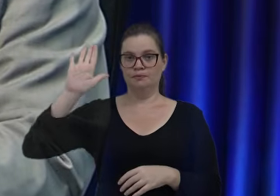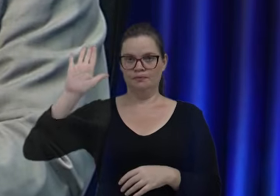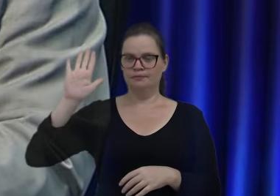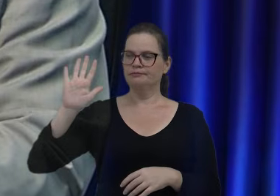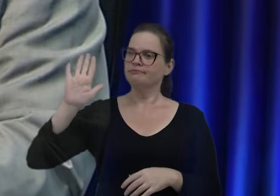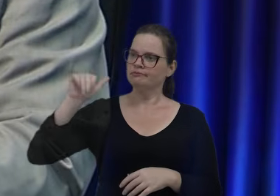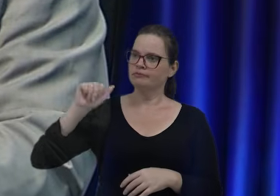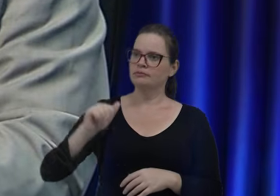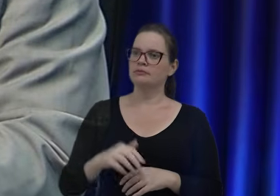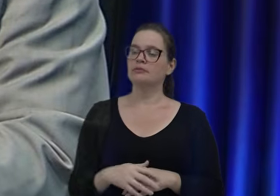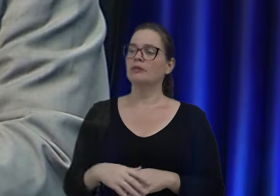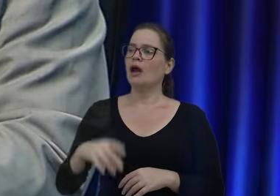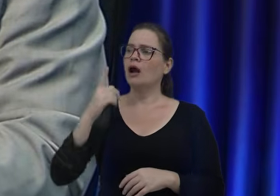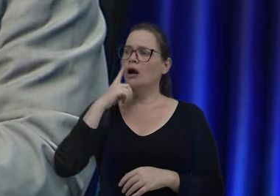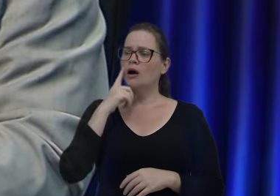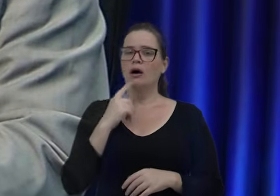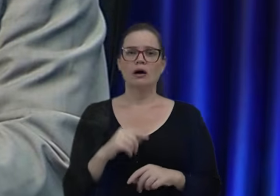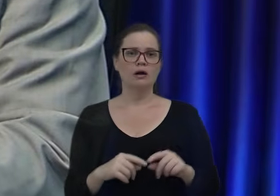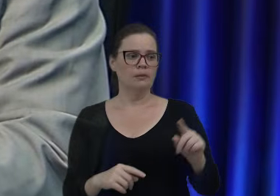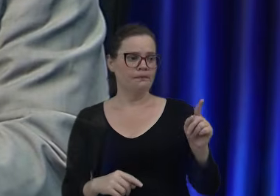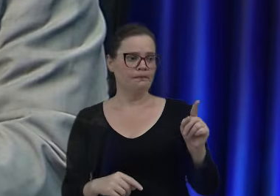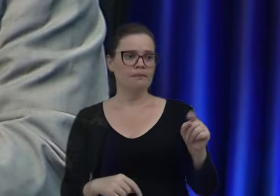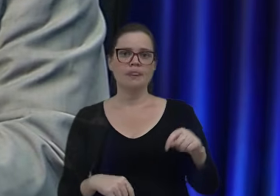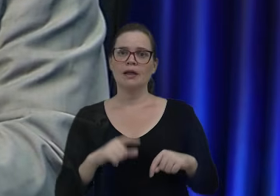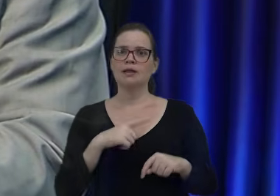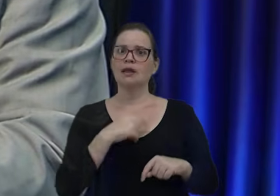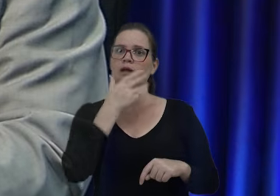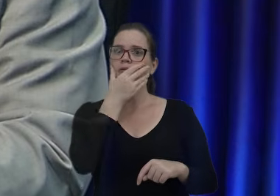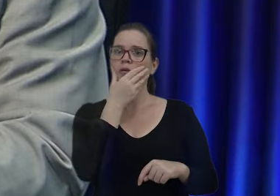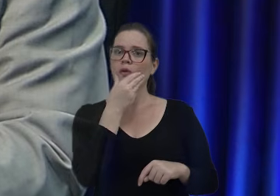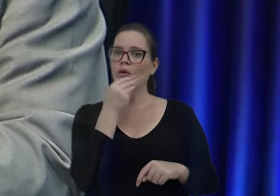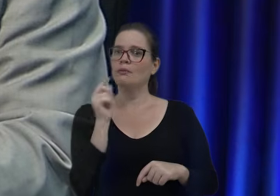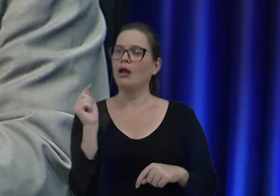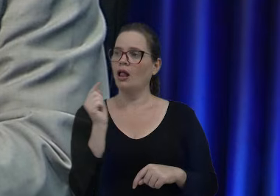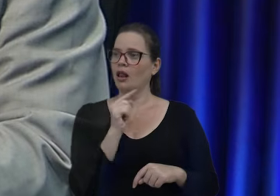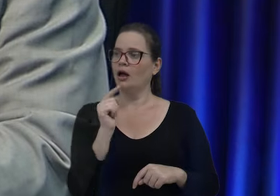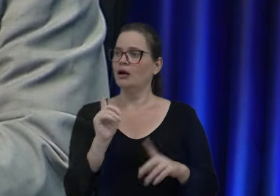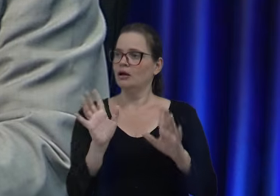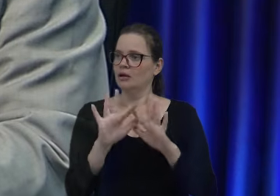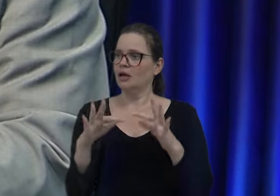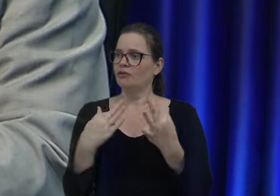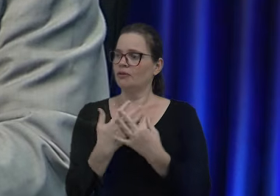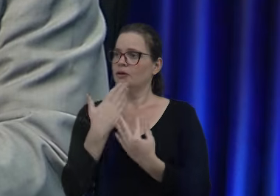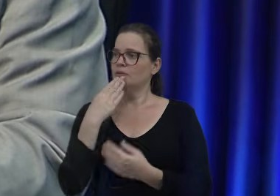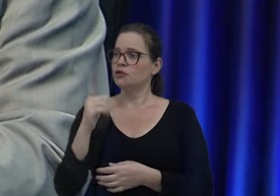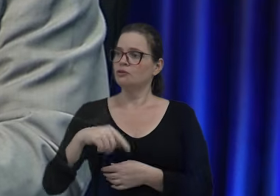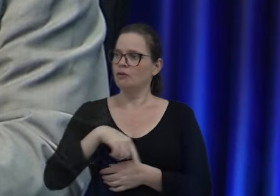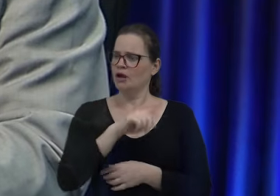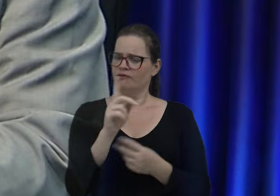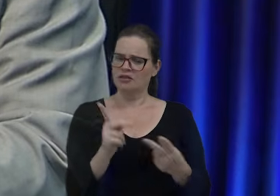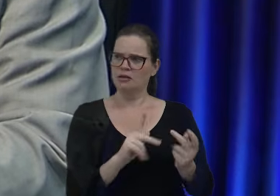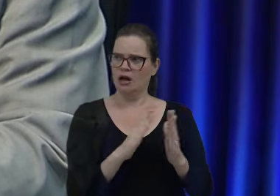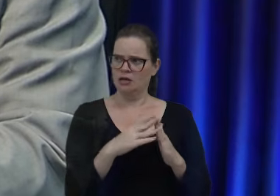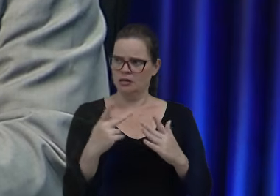tem um senhor que a família pediu para a gente fazer uma visita, se a igreja pode fazer uma visita para